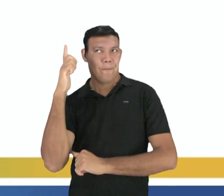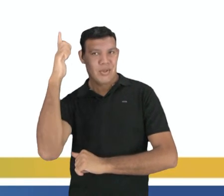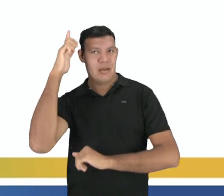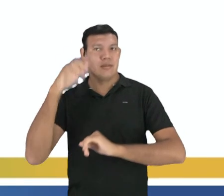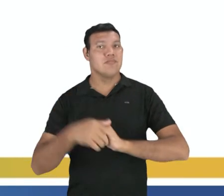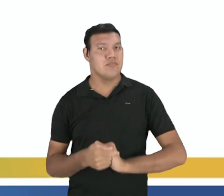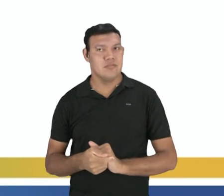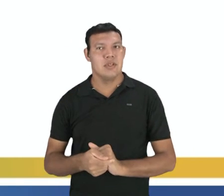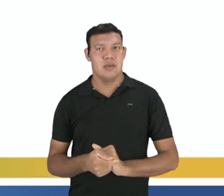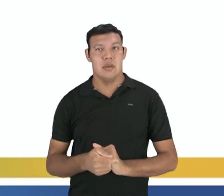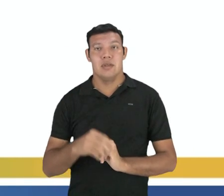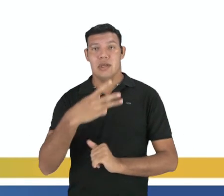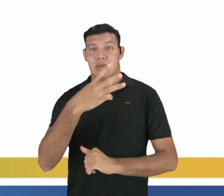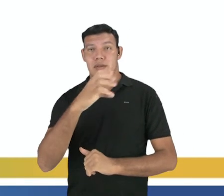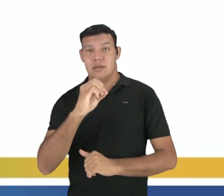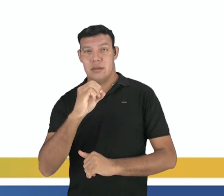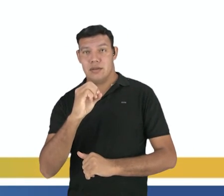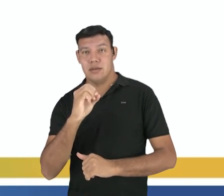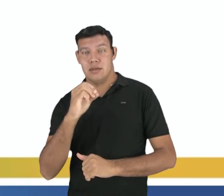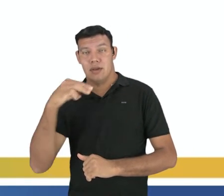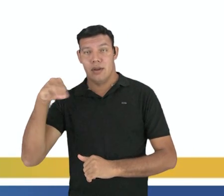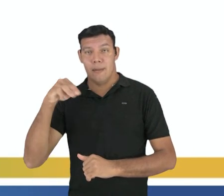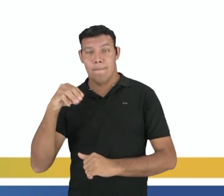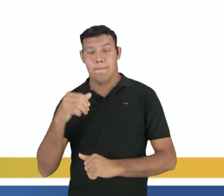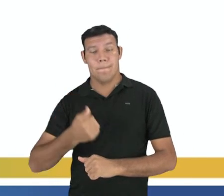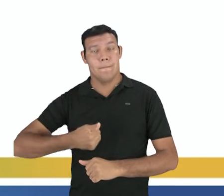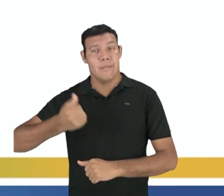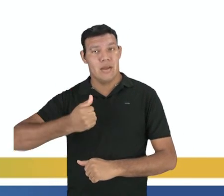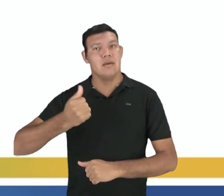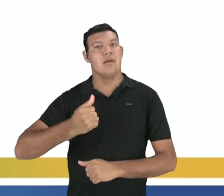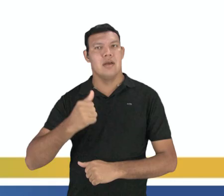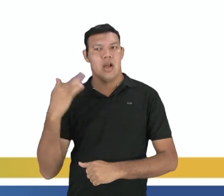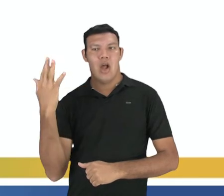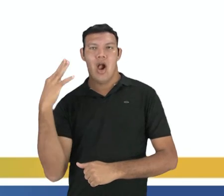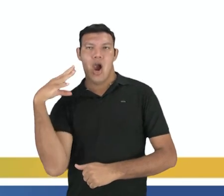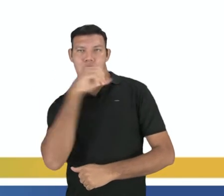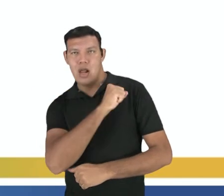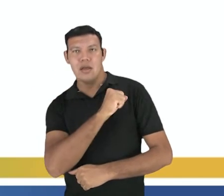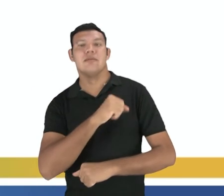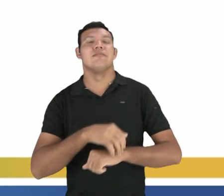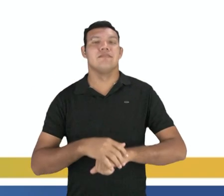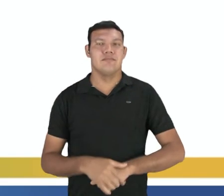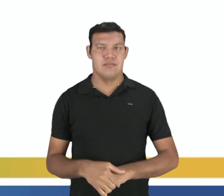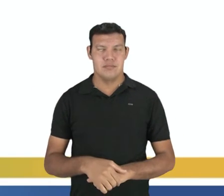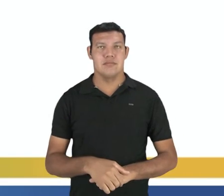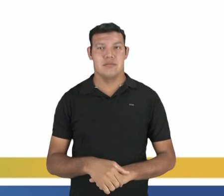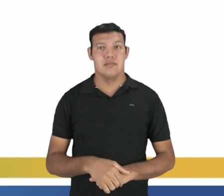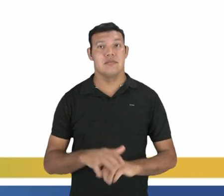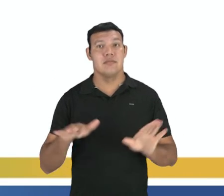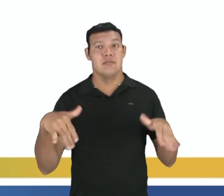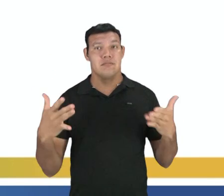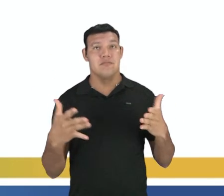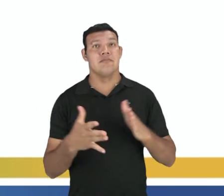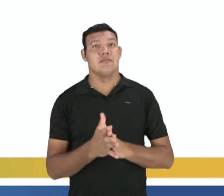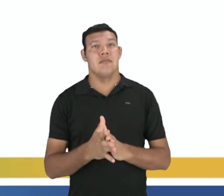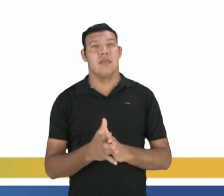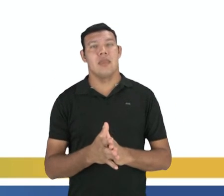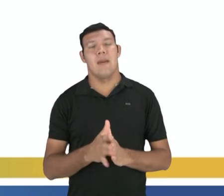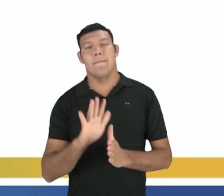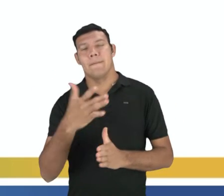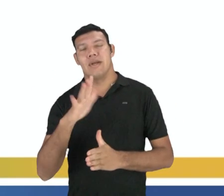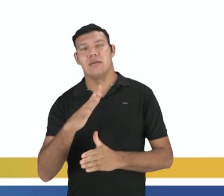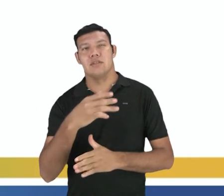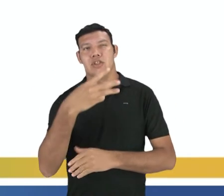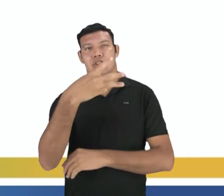seus primeiros 30 metros foram os mais velozes já feitos em um recorde mundial cruzando essa marca em